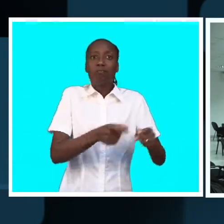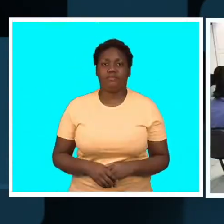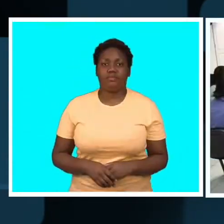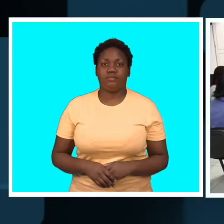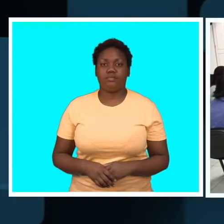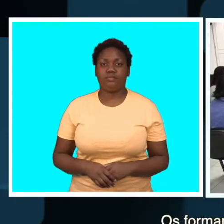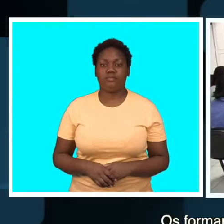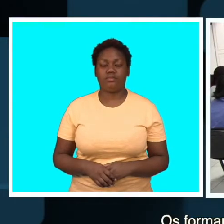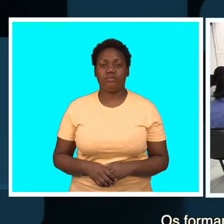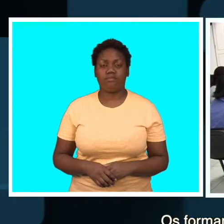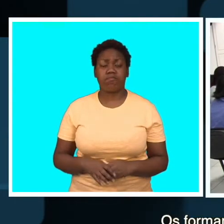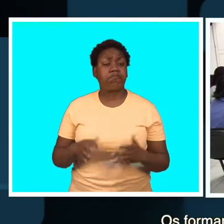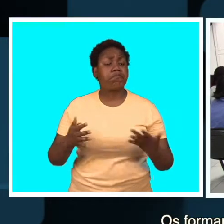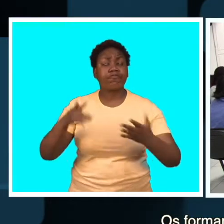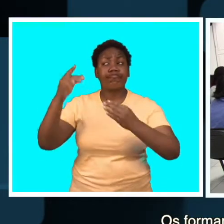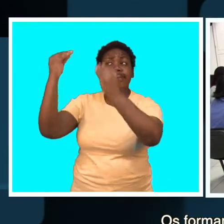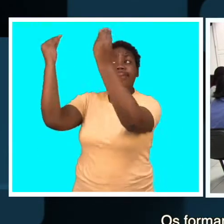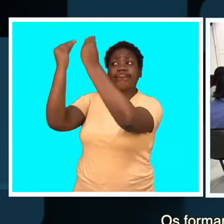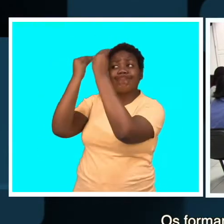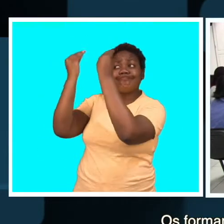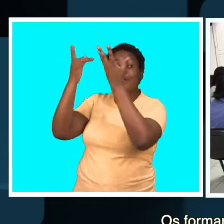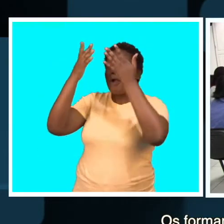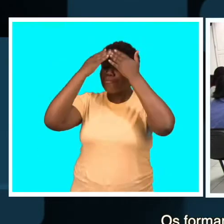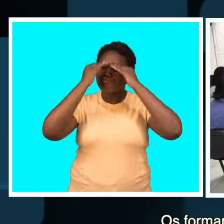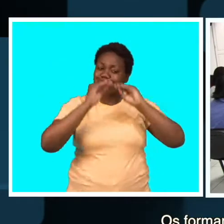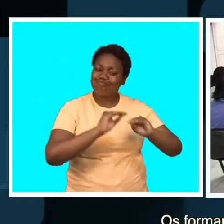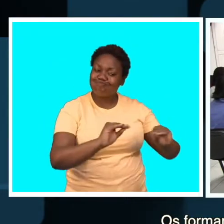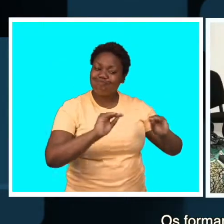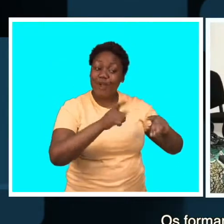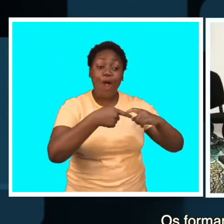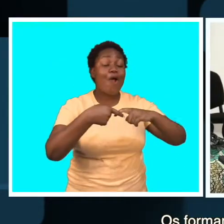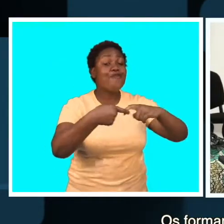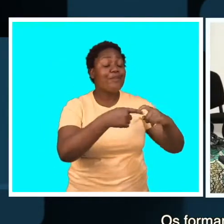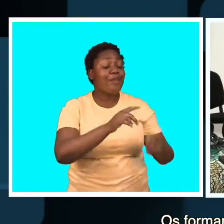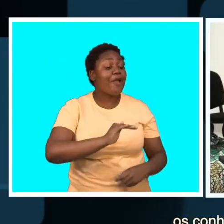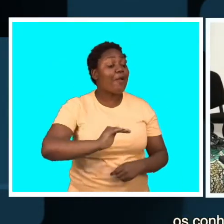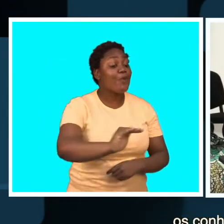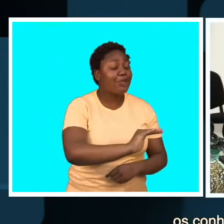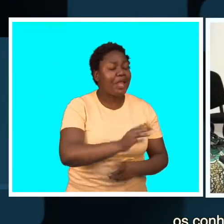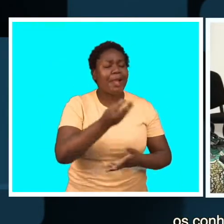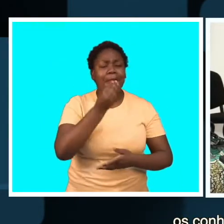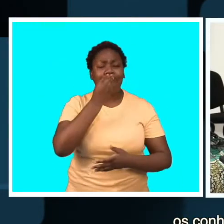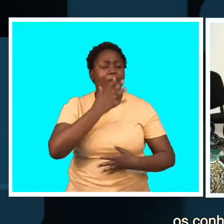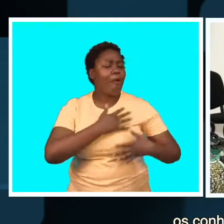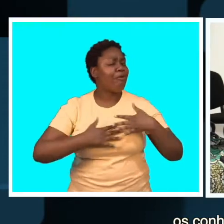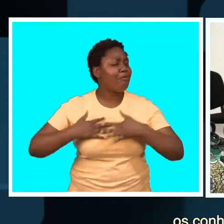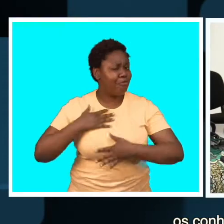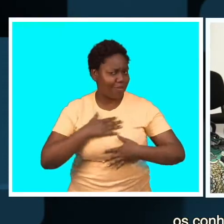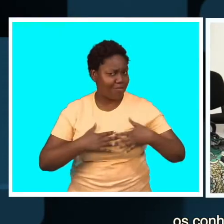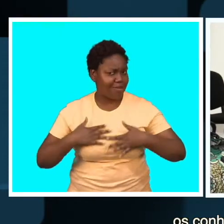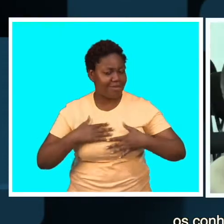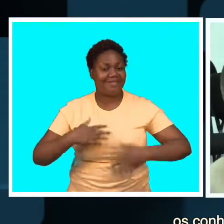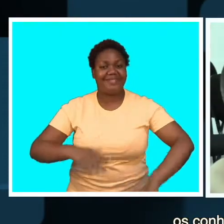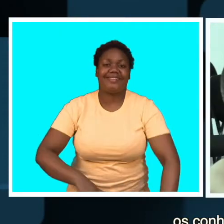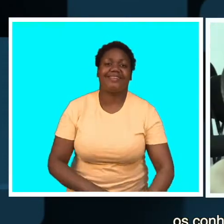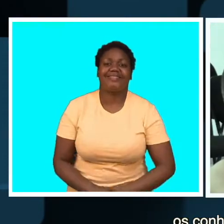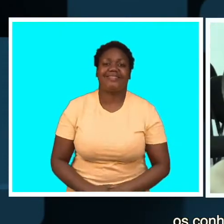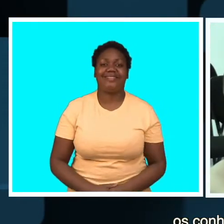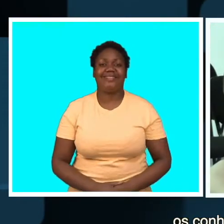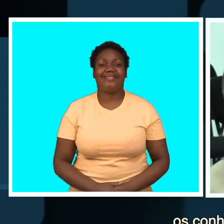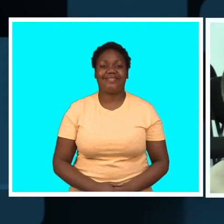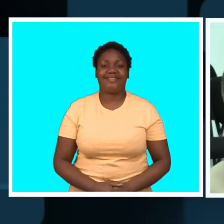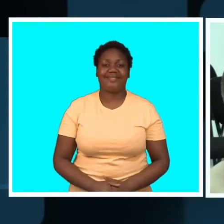alimentos. Os formandos garantem que vão partilhar na família e na comunidade os conhecimentos adquiridos nesta